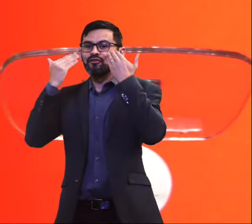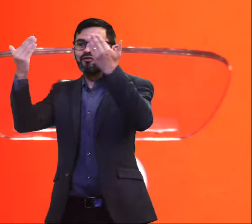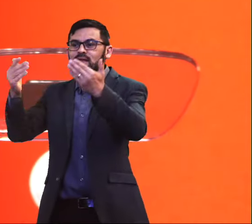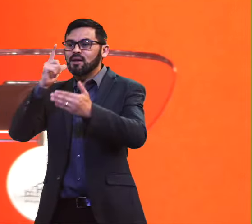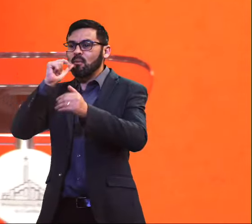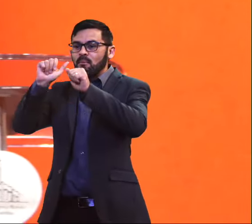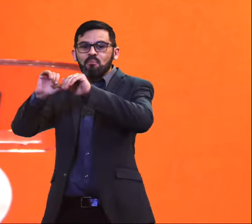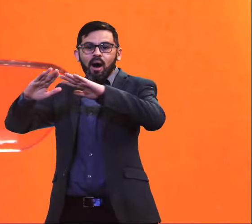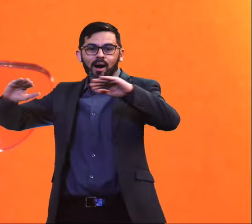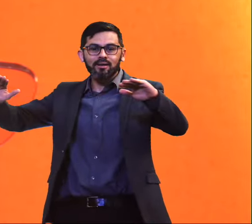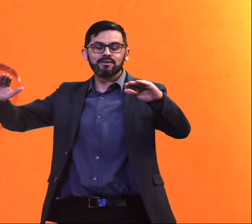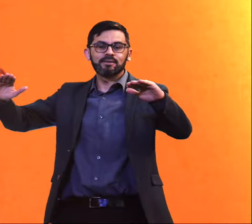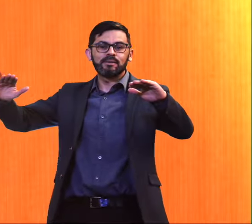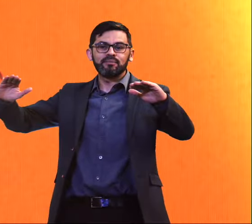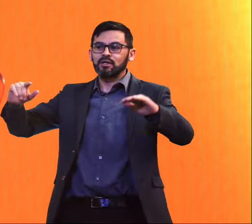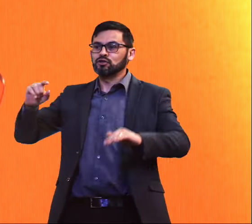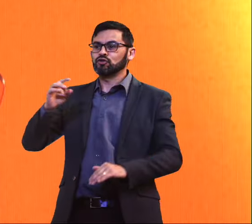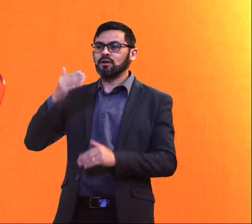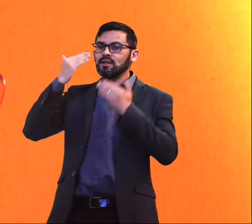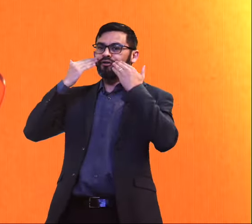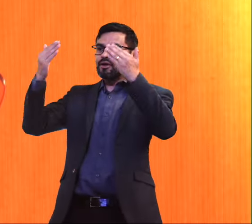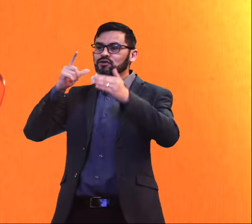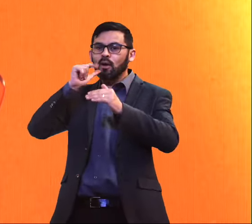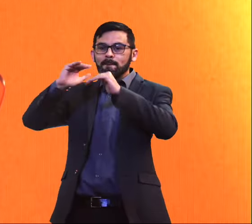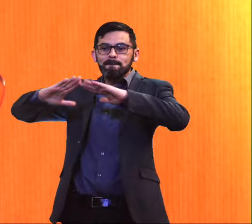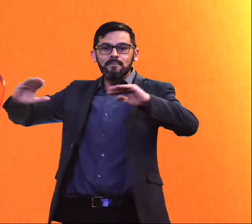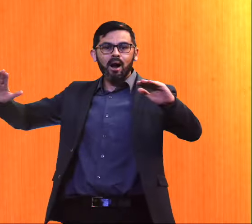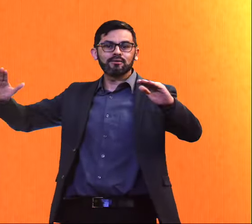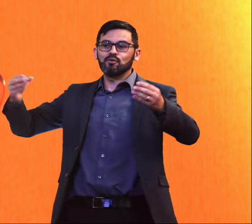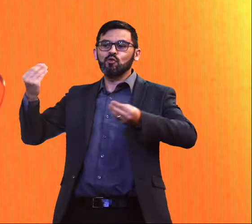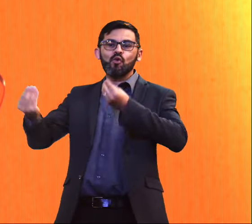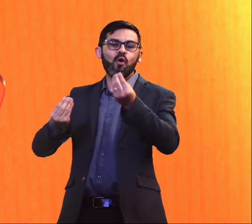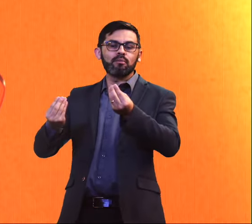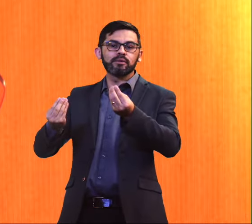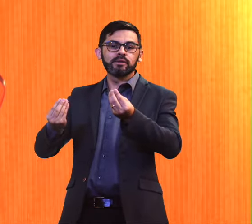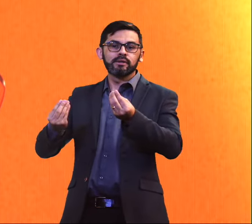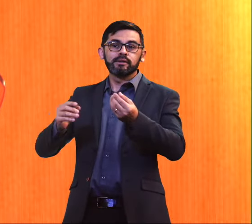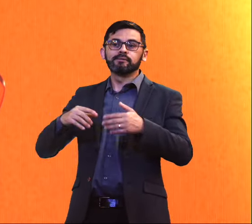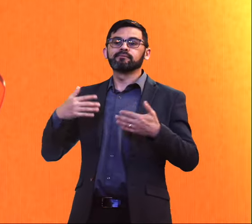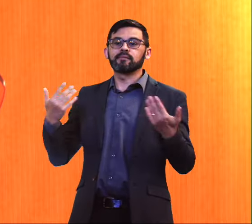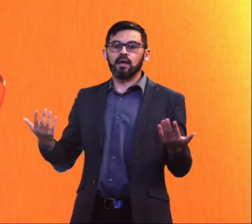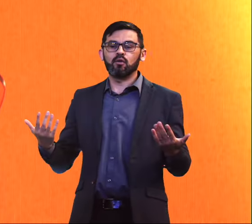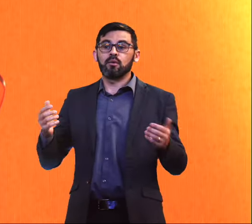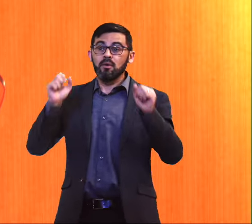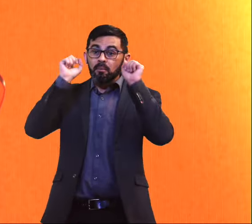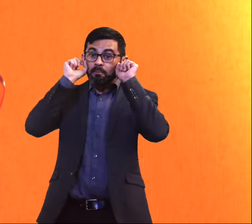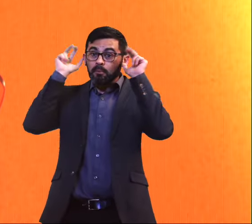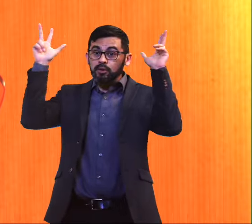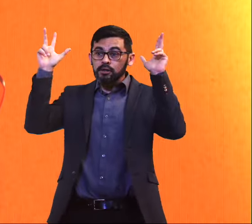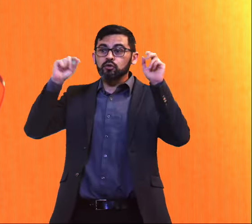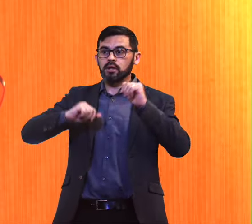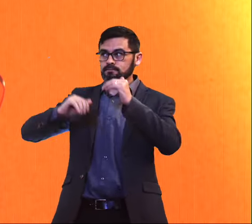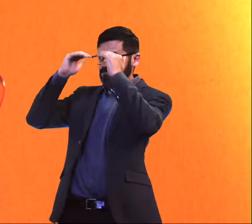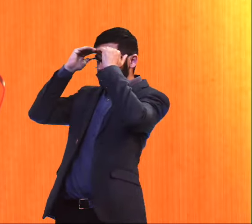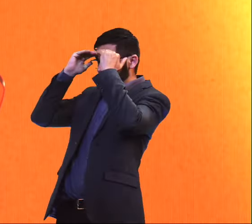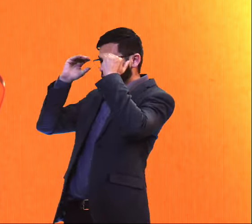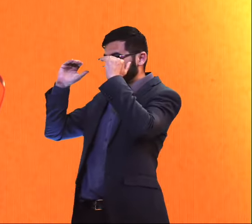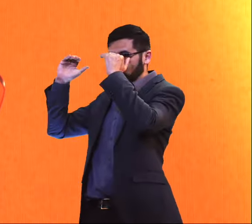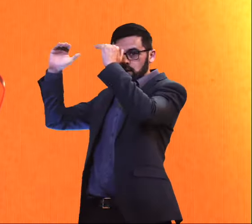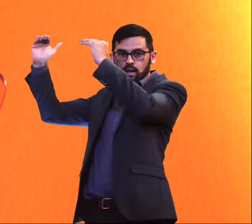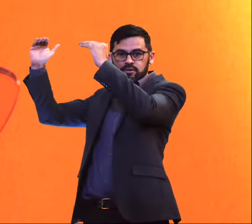lugar? Só tinha mar na frente. E então o que ele faz? Ele